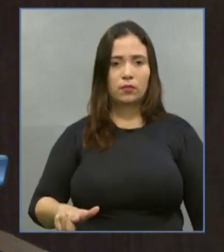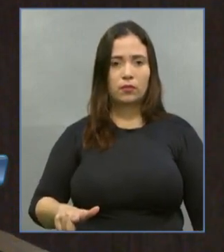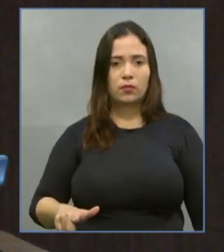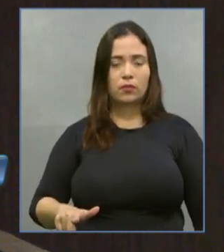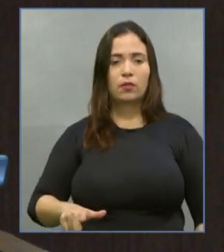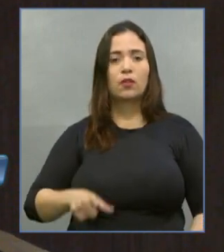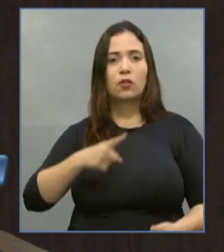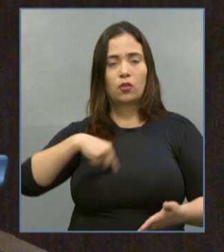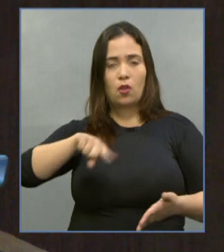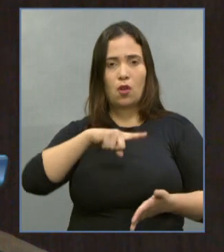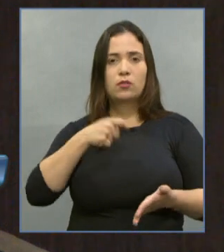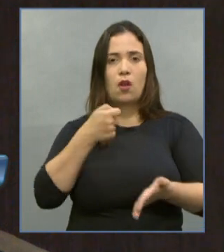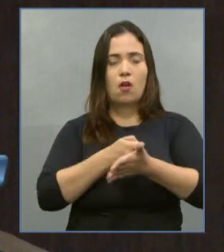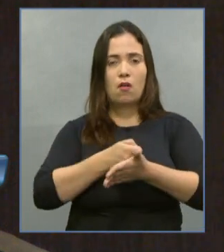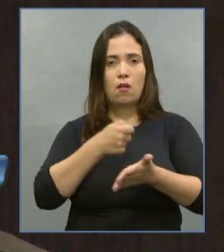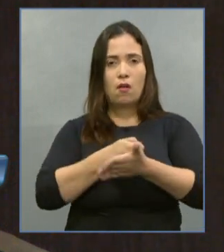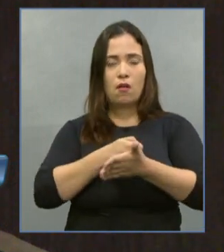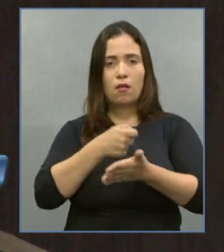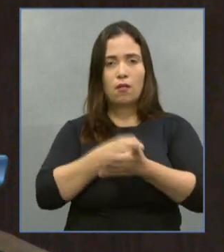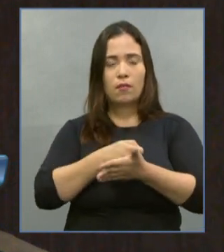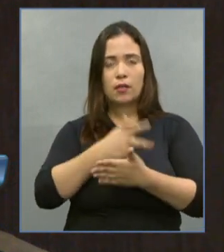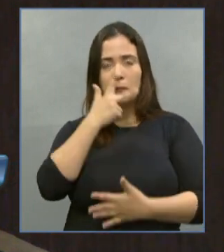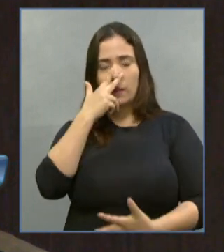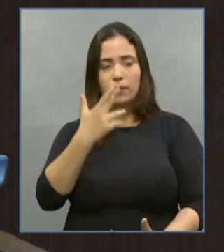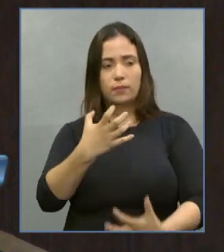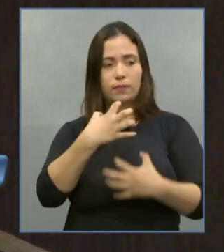somos obrigados aqui,